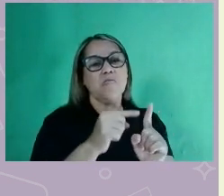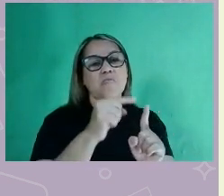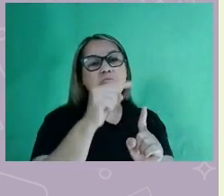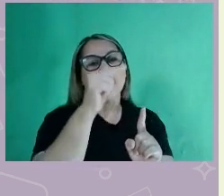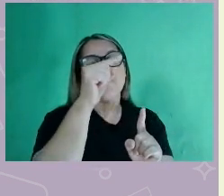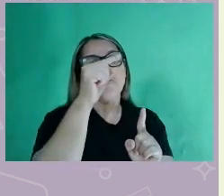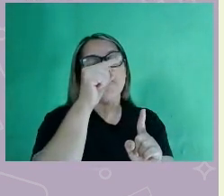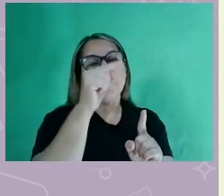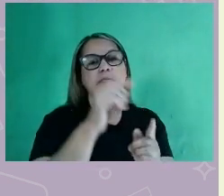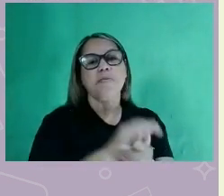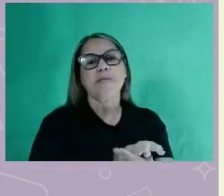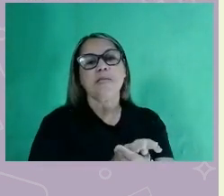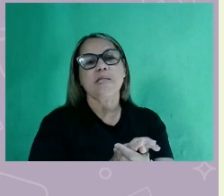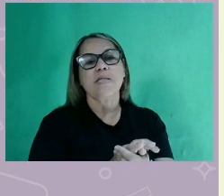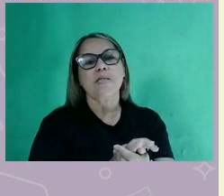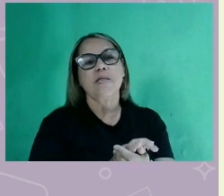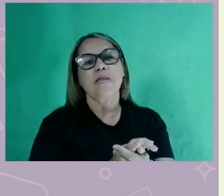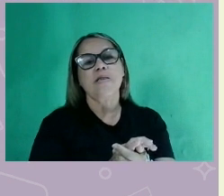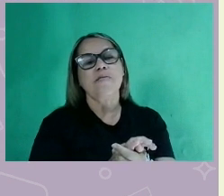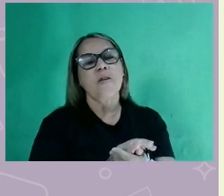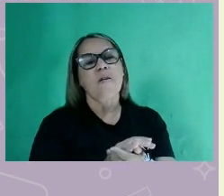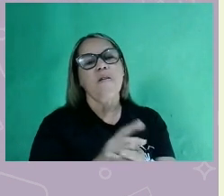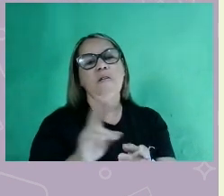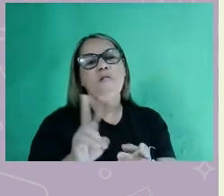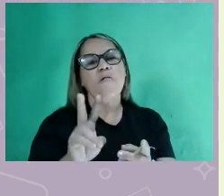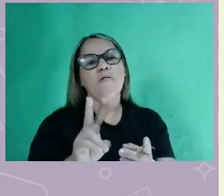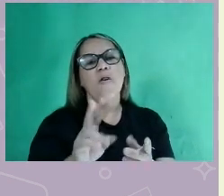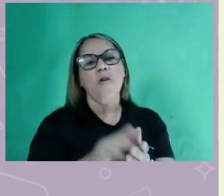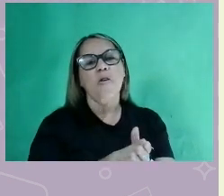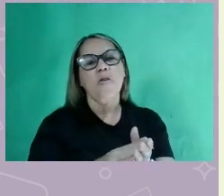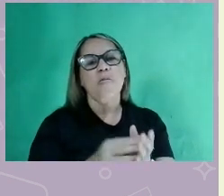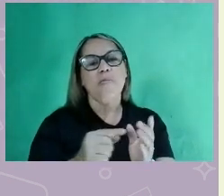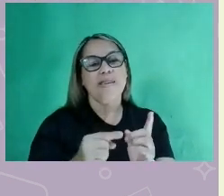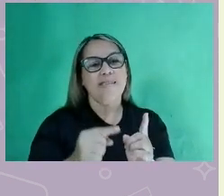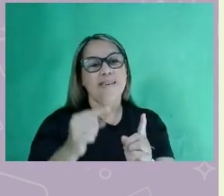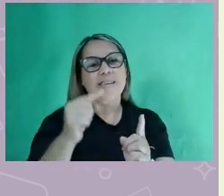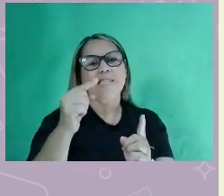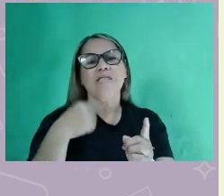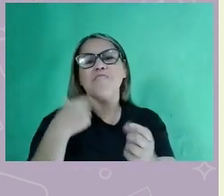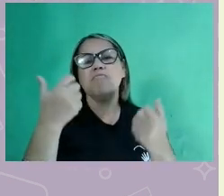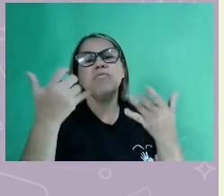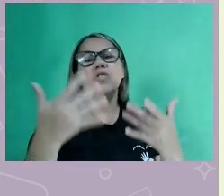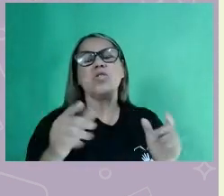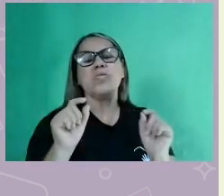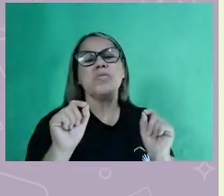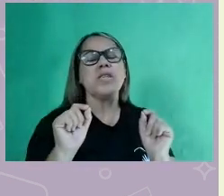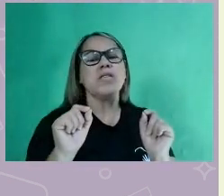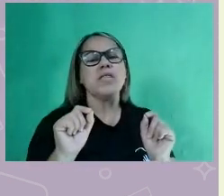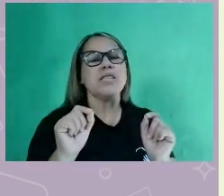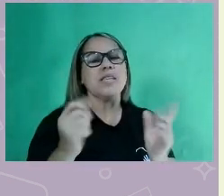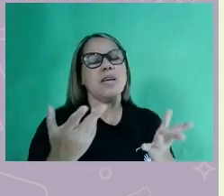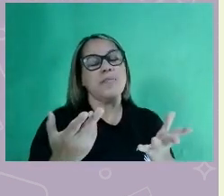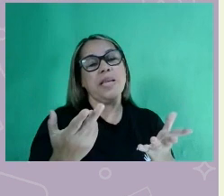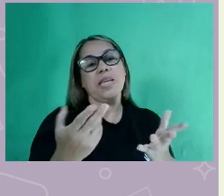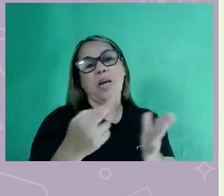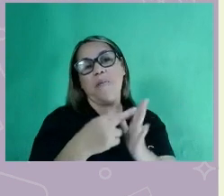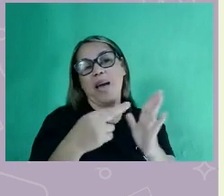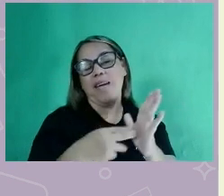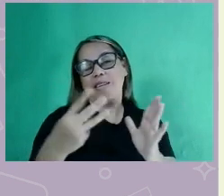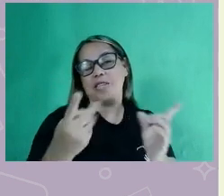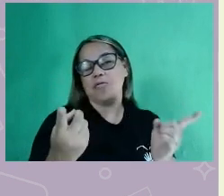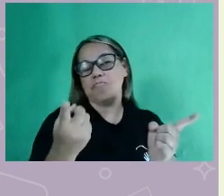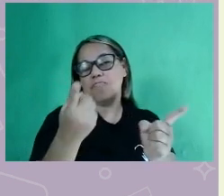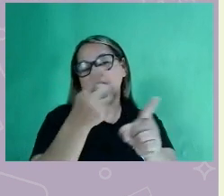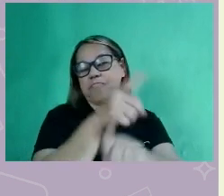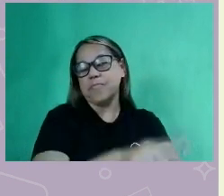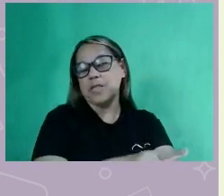tá certo e o volume cresce nesse sentido querem dizer o que? que é uma regra de 3 inversamente proporcional